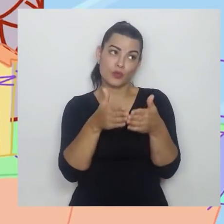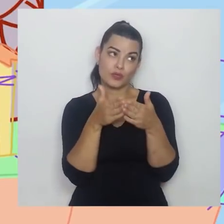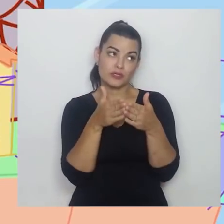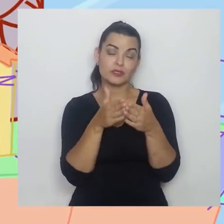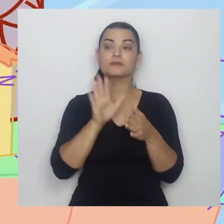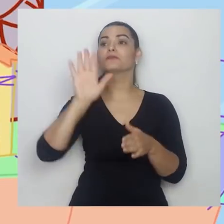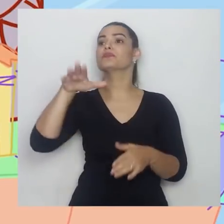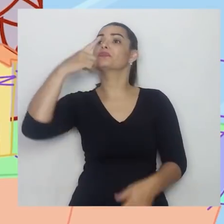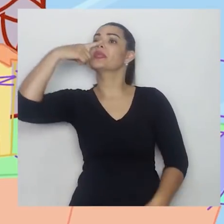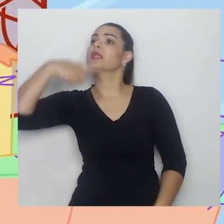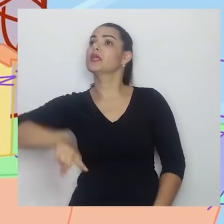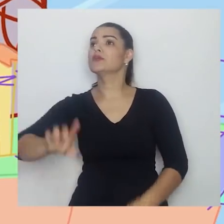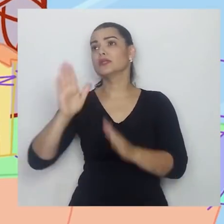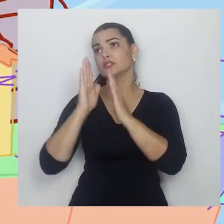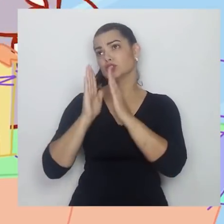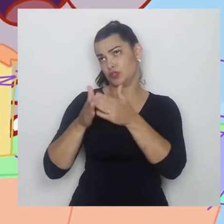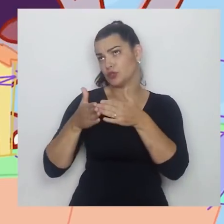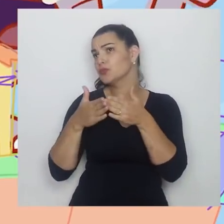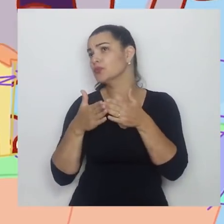elefante.